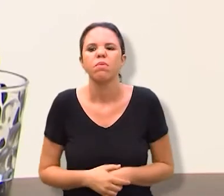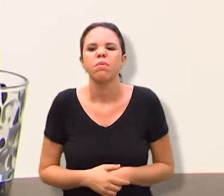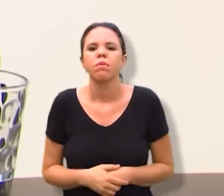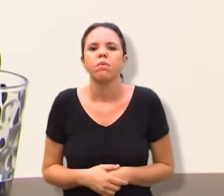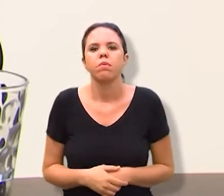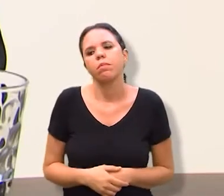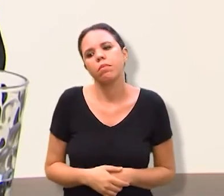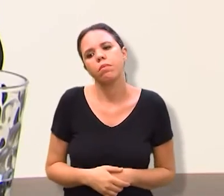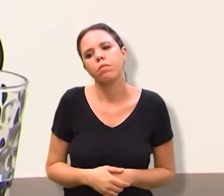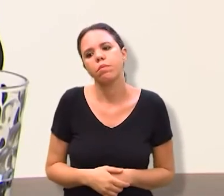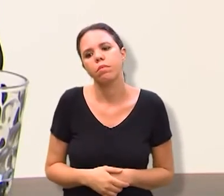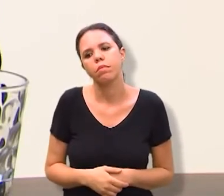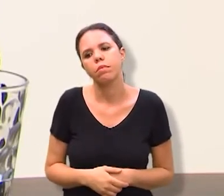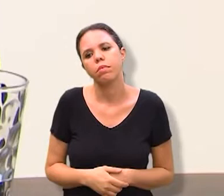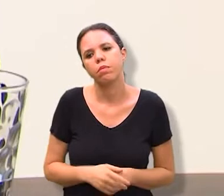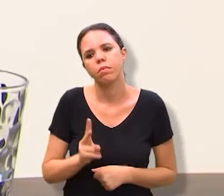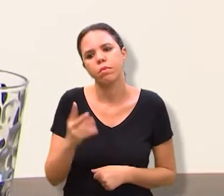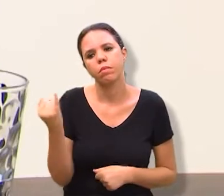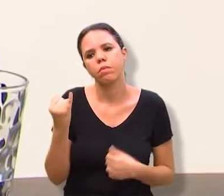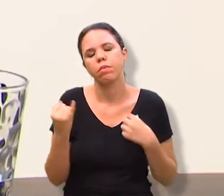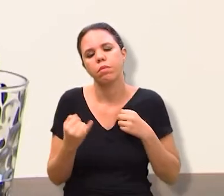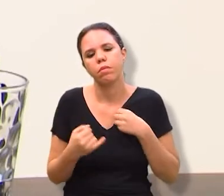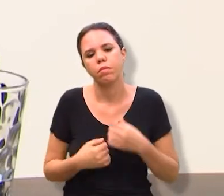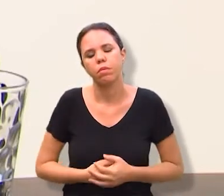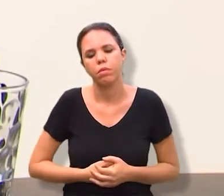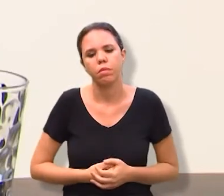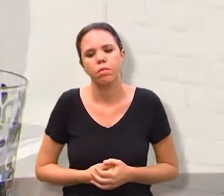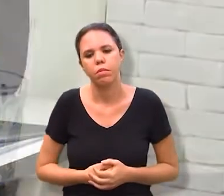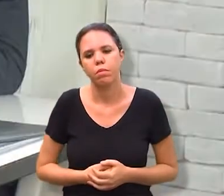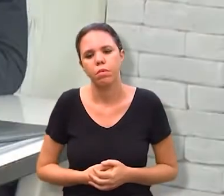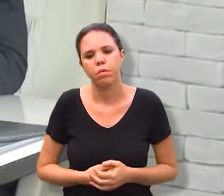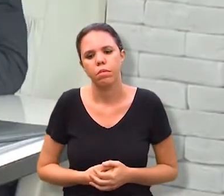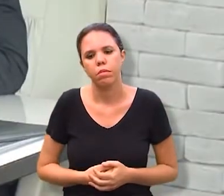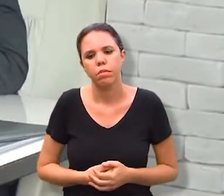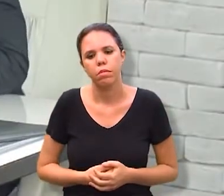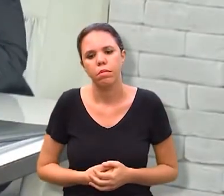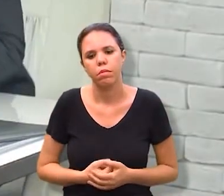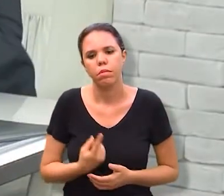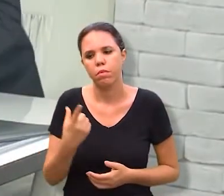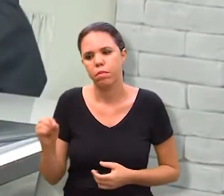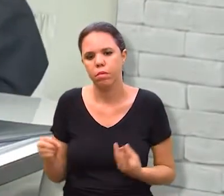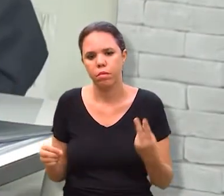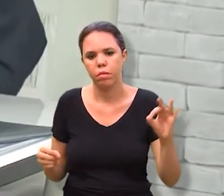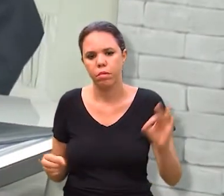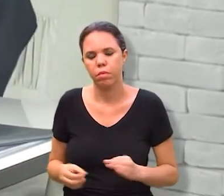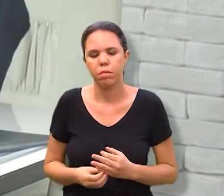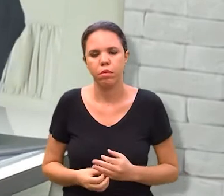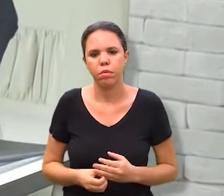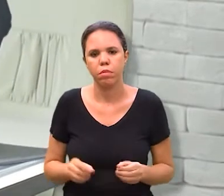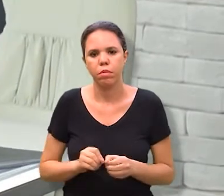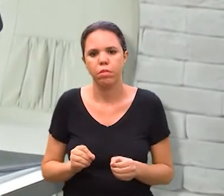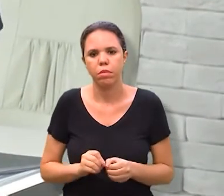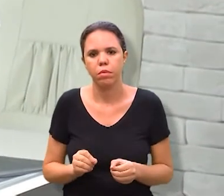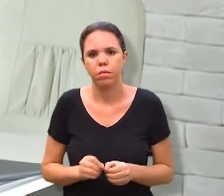de surpresa, né? E é sempre importante, então, pelo menos de 10% a 20%